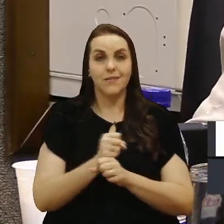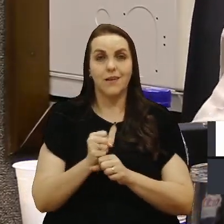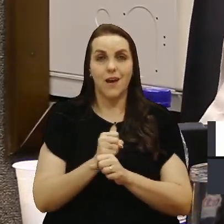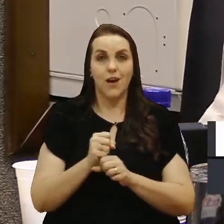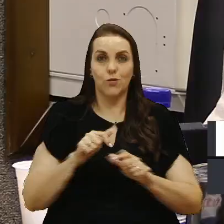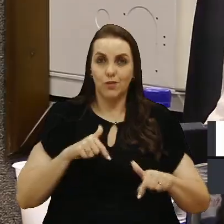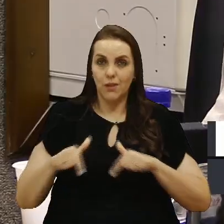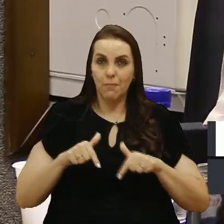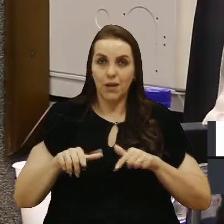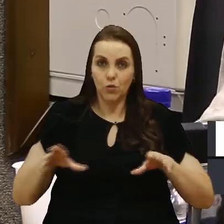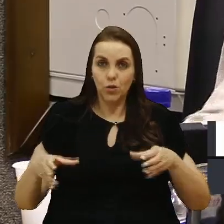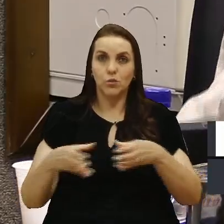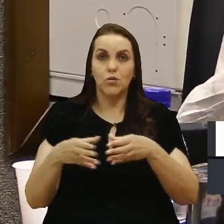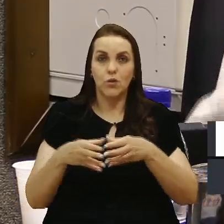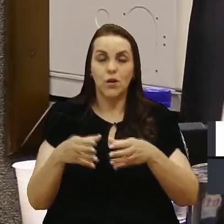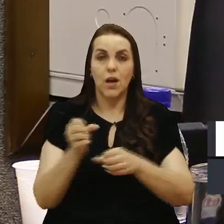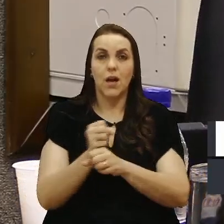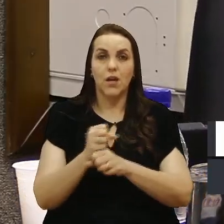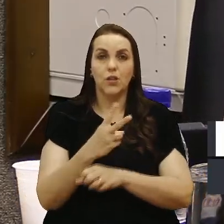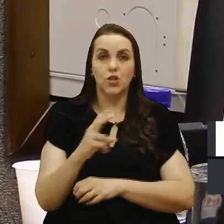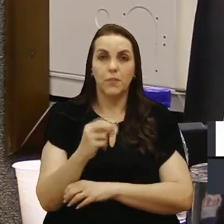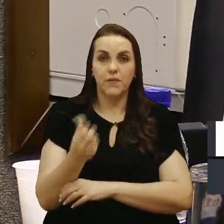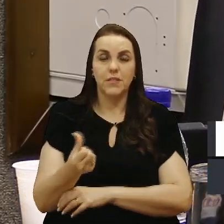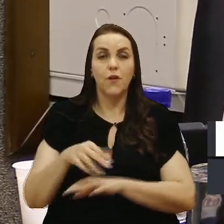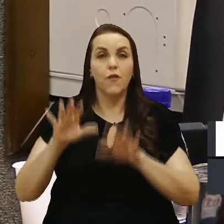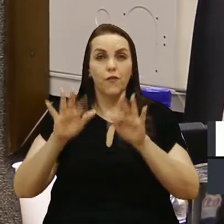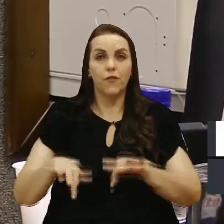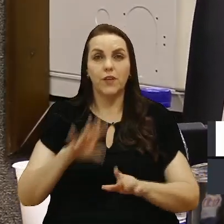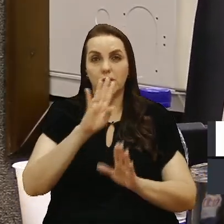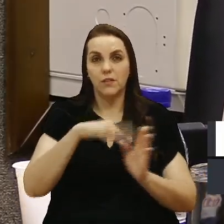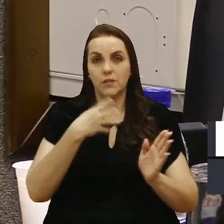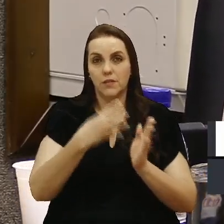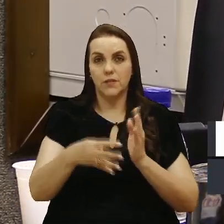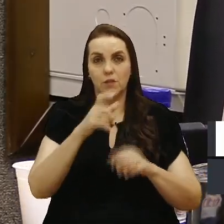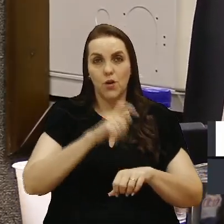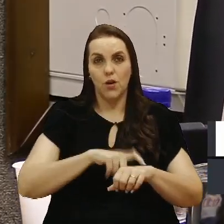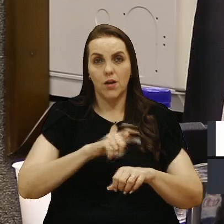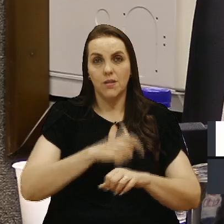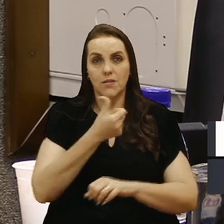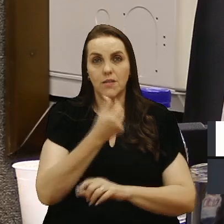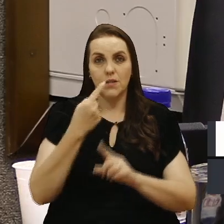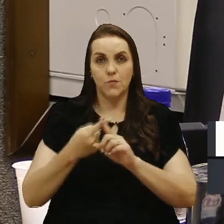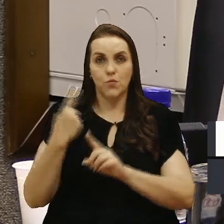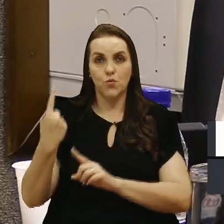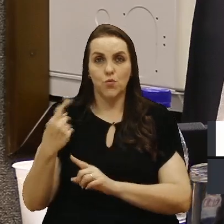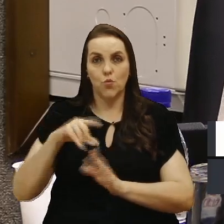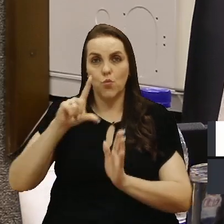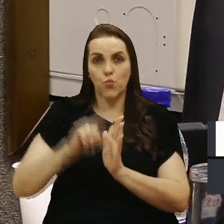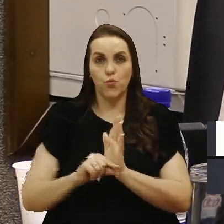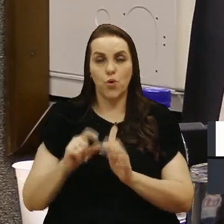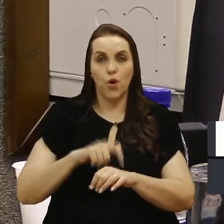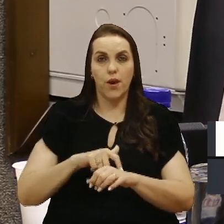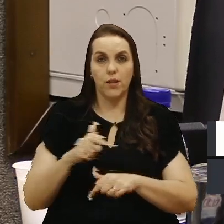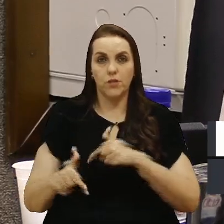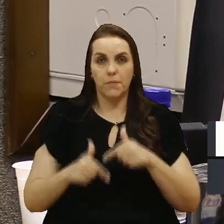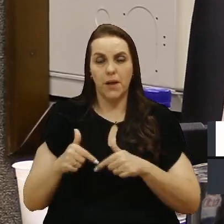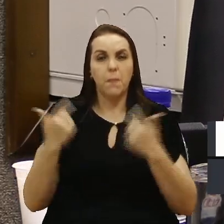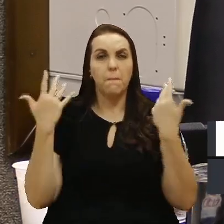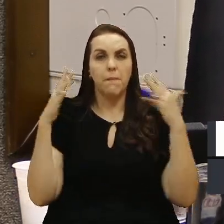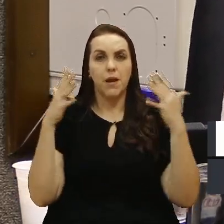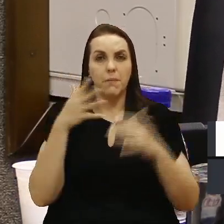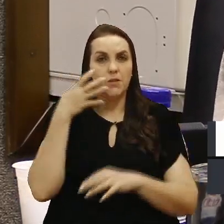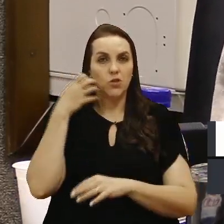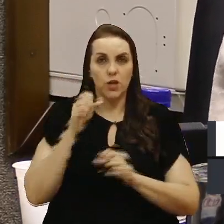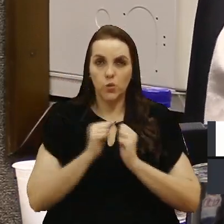operária para o ano de 2026 é o fim da jornada 6x1 com redução da jornada de trabalho. Parabéns, vereador Jack. Estamos juntos nessa